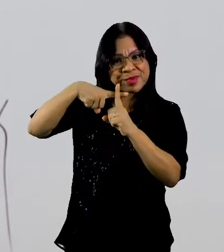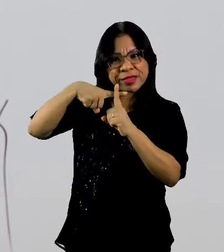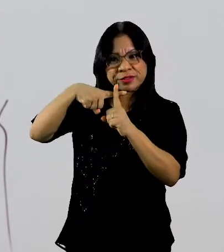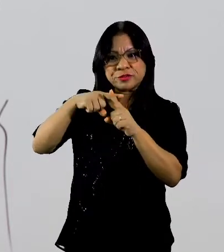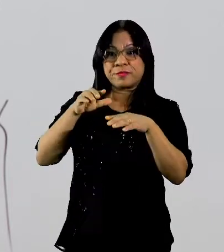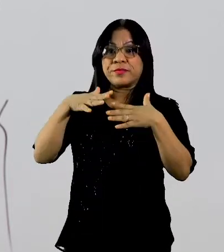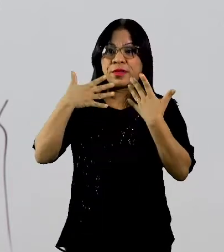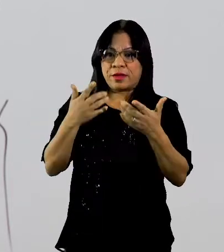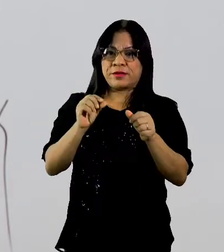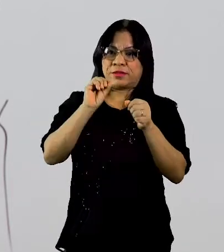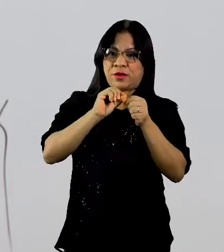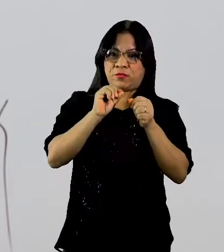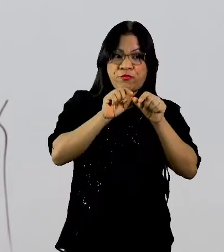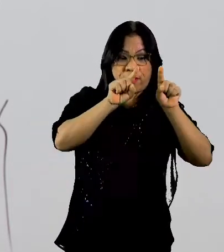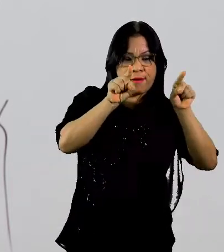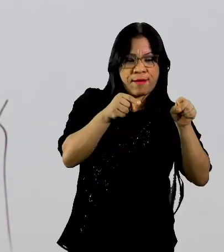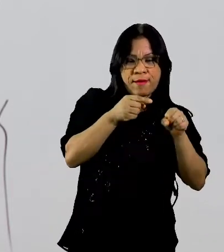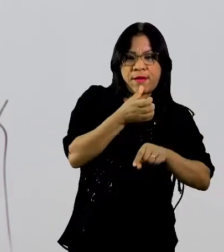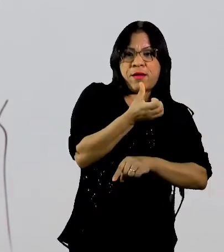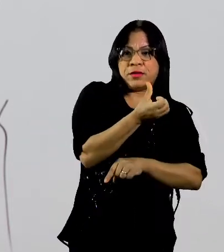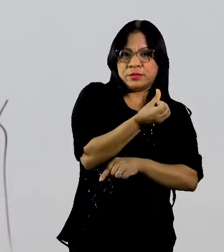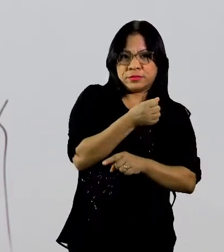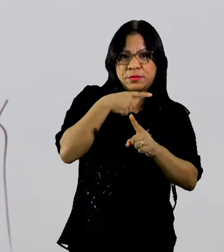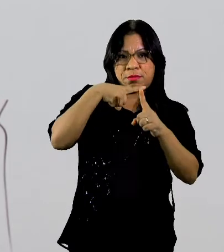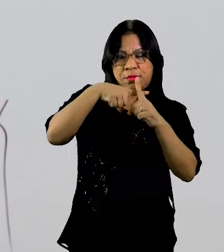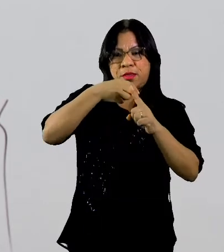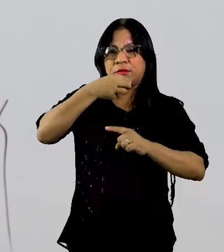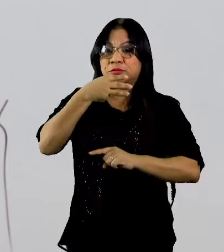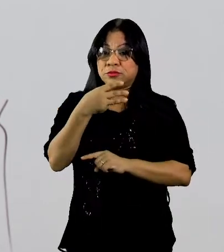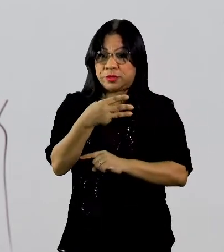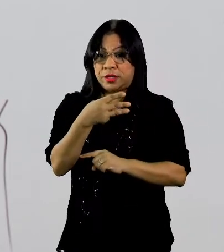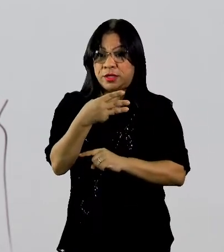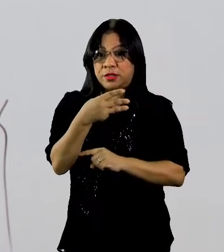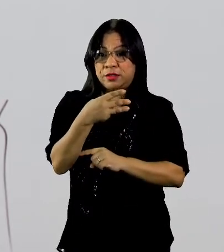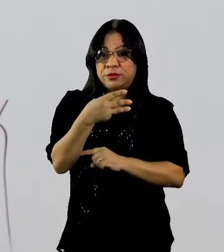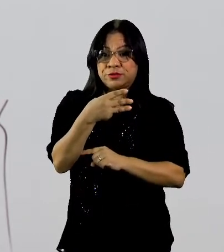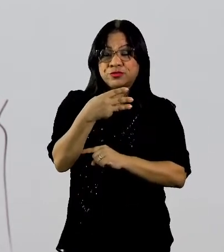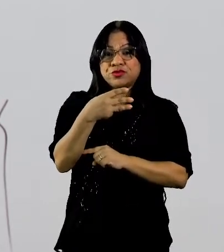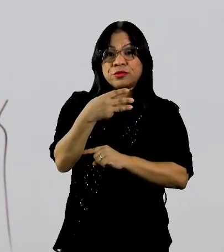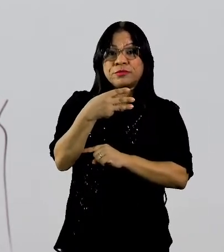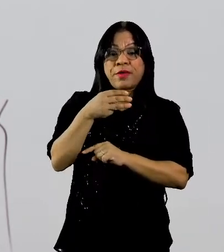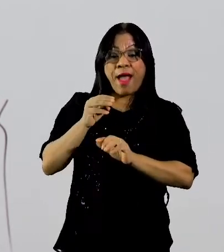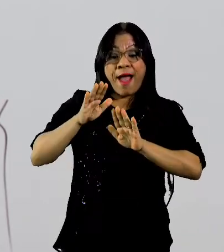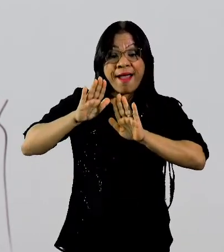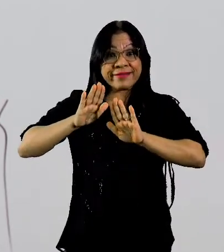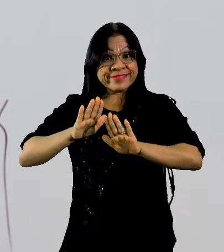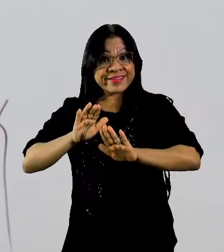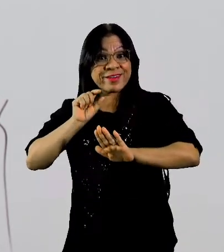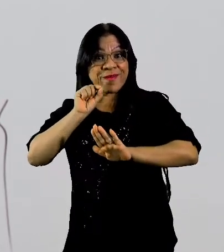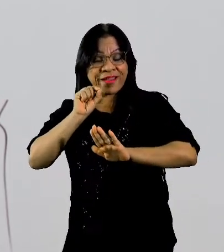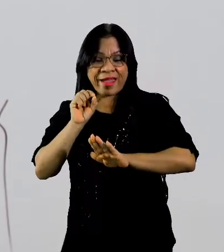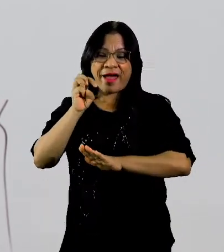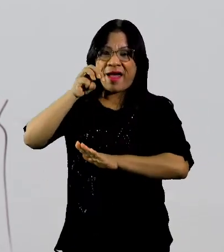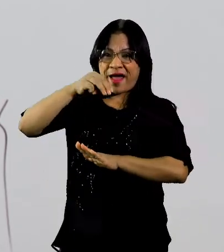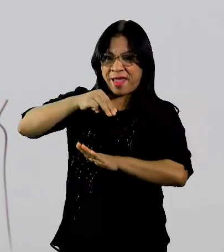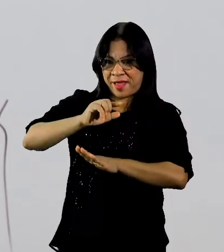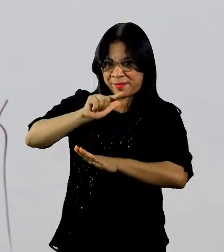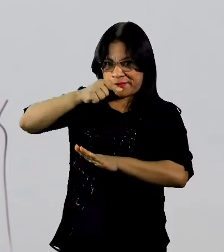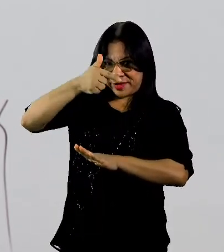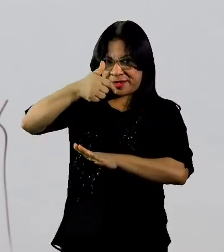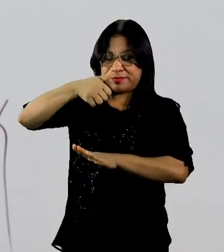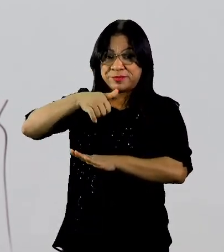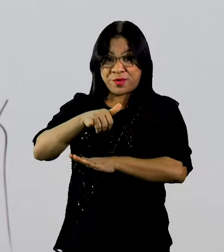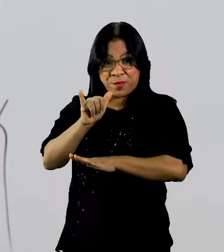6 mais 3 e a minha parte literal eu deixo em evidência. Pessoal, 6